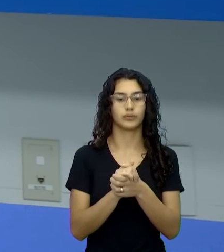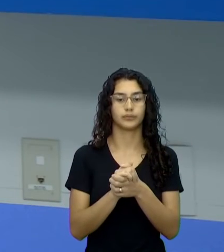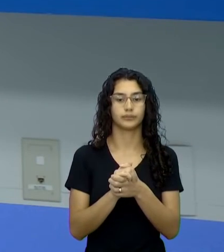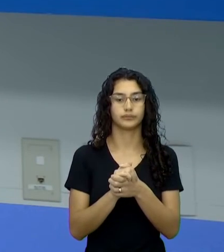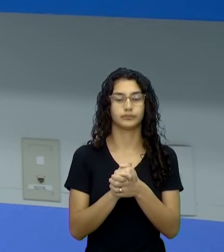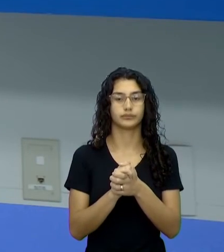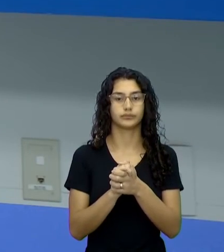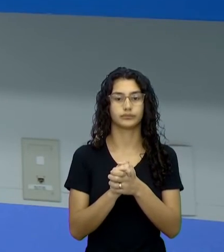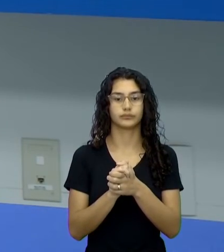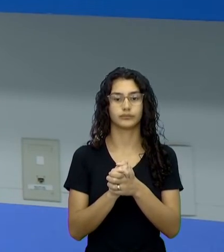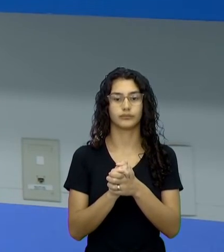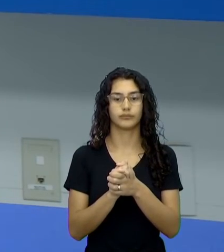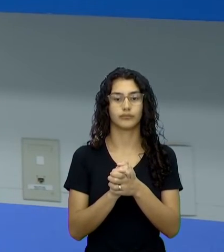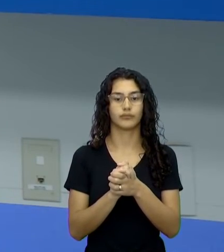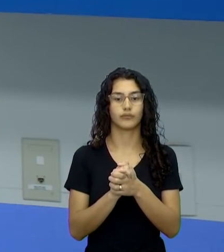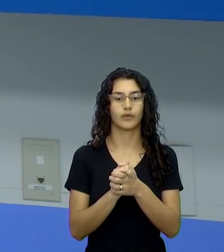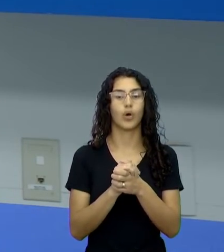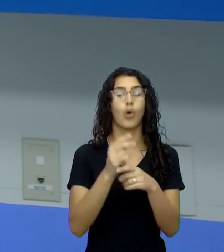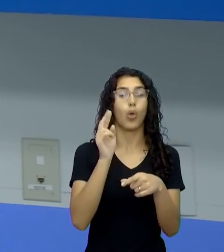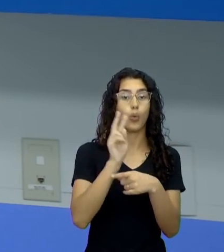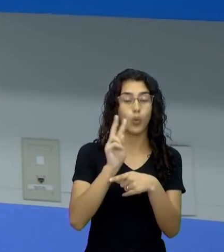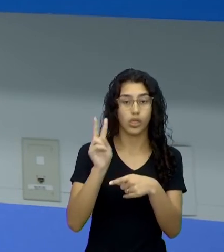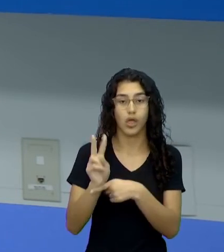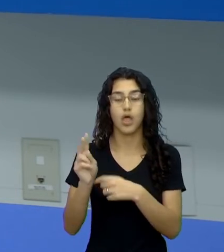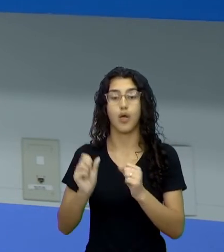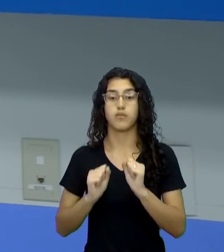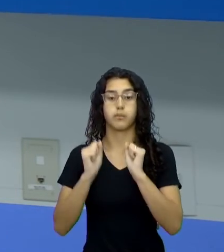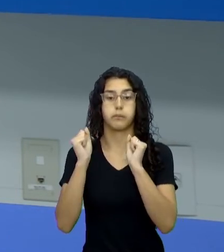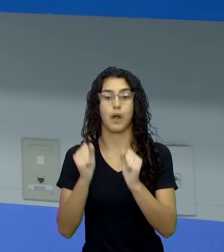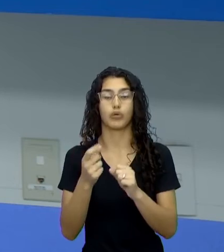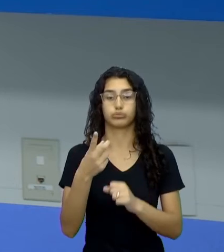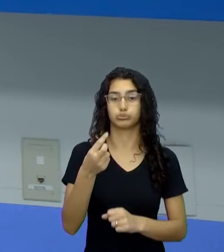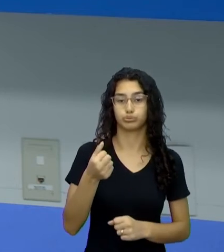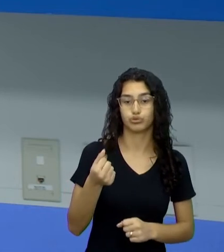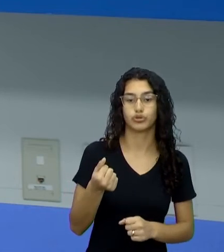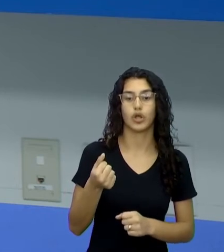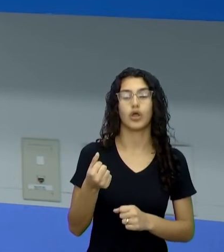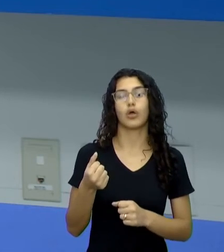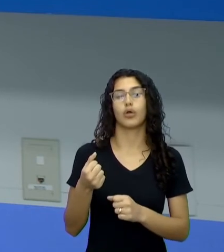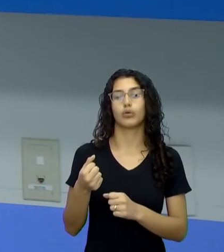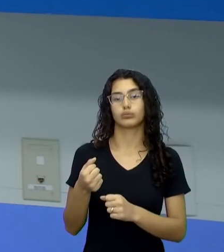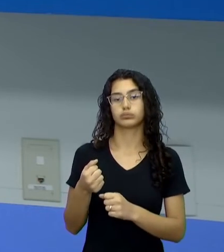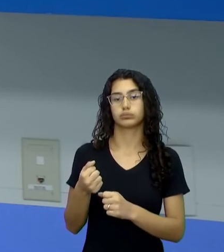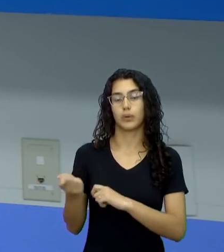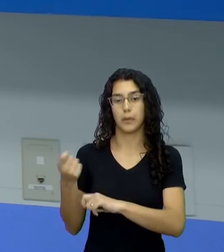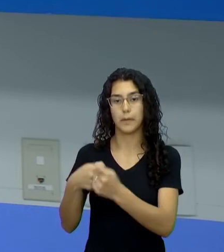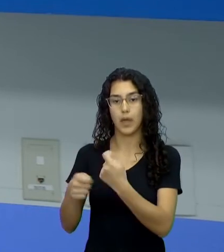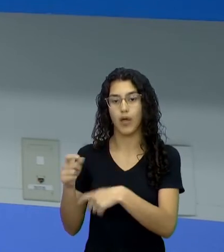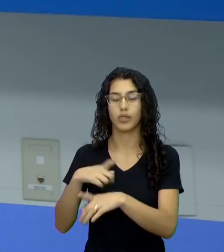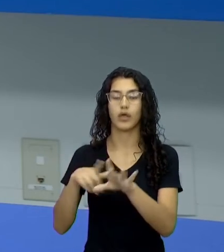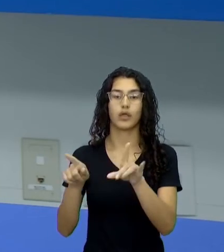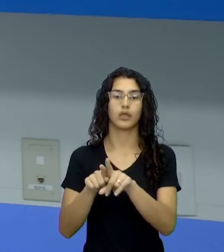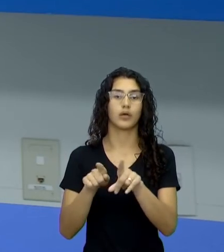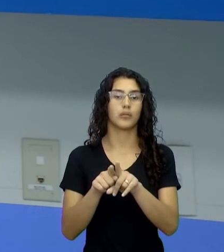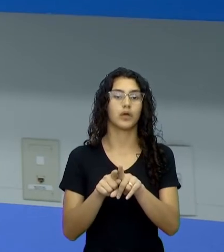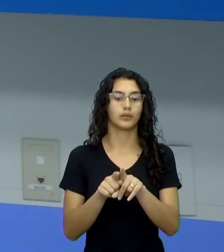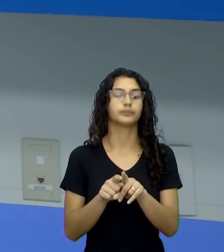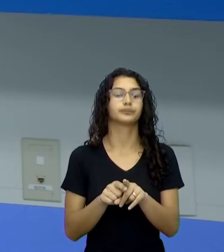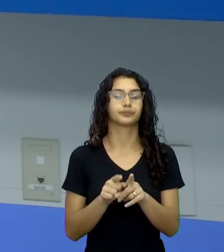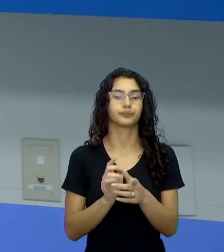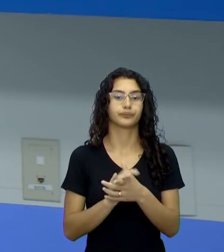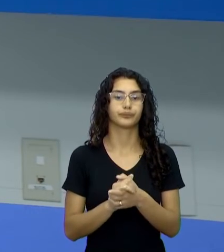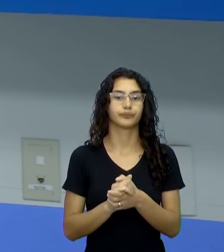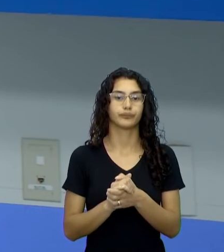a a prevalência né a preponderância do dinheiro do Capital né da do do do financeiro